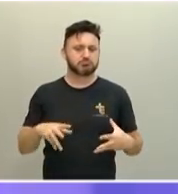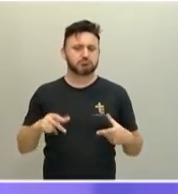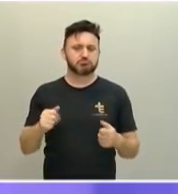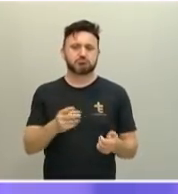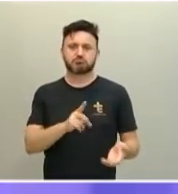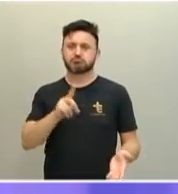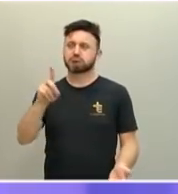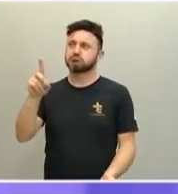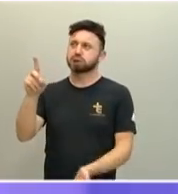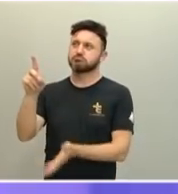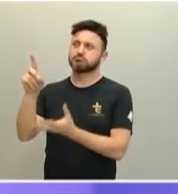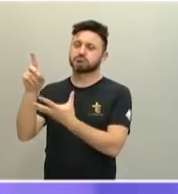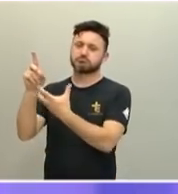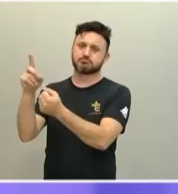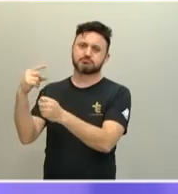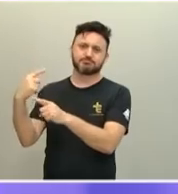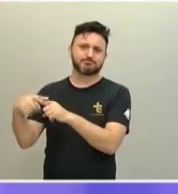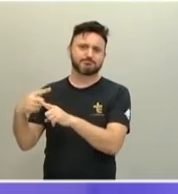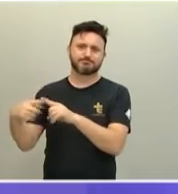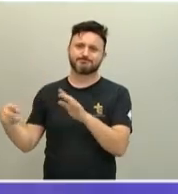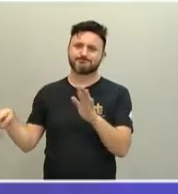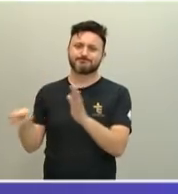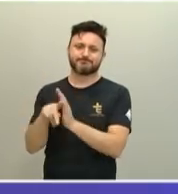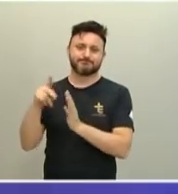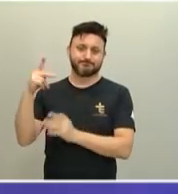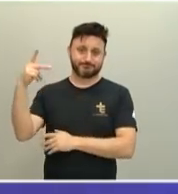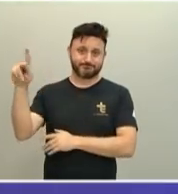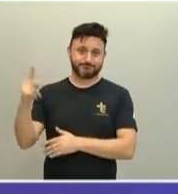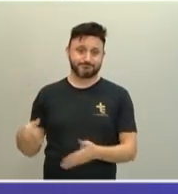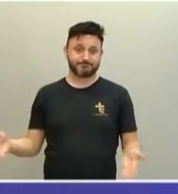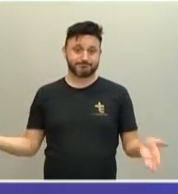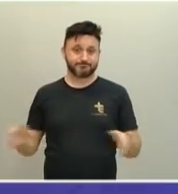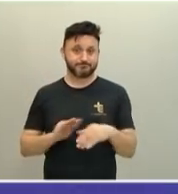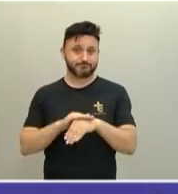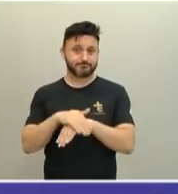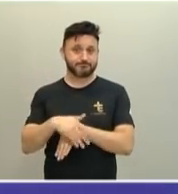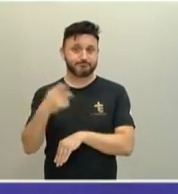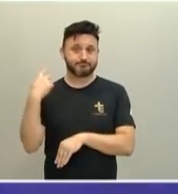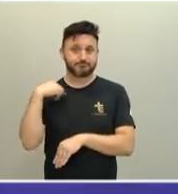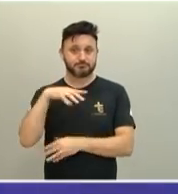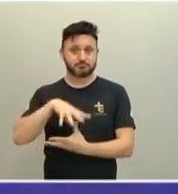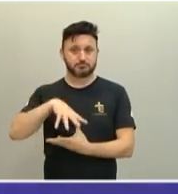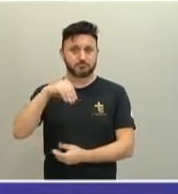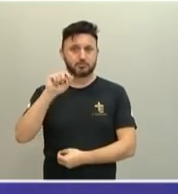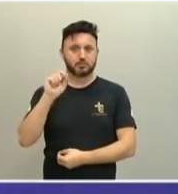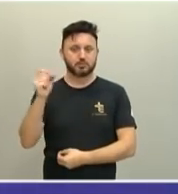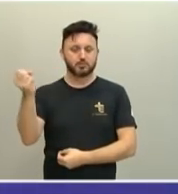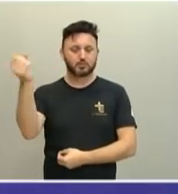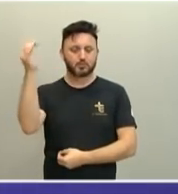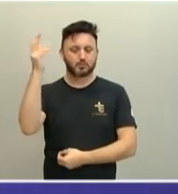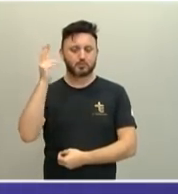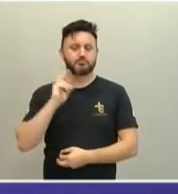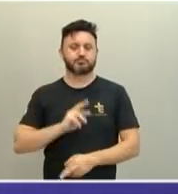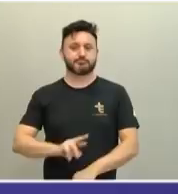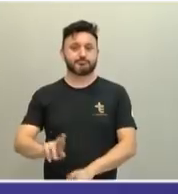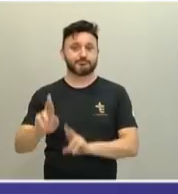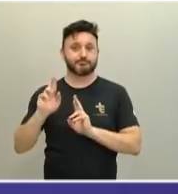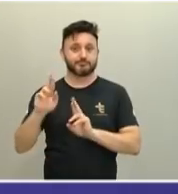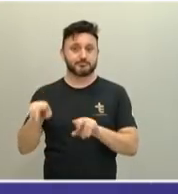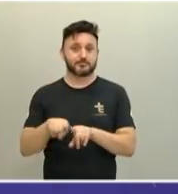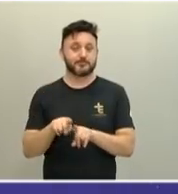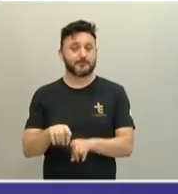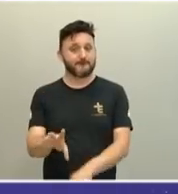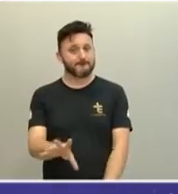tem dono, tem lugar para chegar. E nesta noite nossa alma é revestida de esperança, de profundo amor,